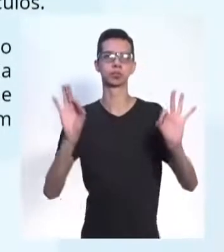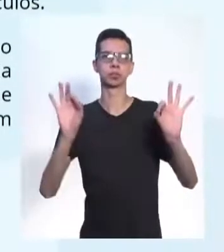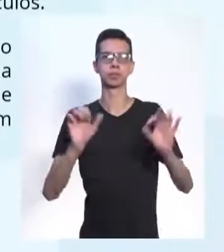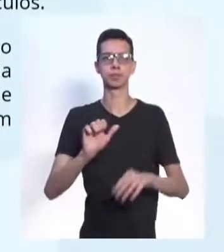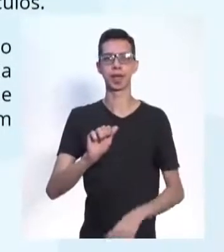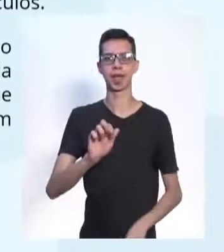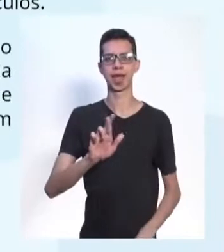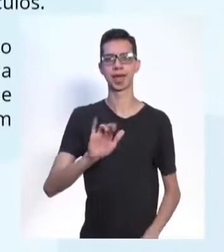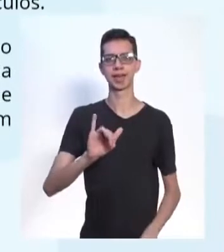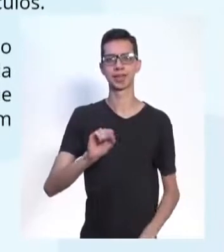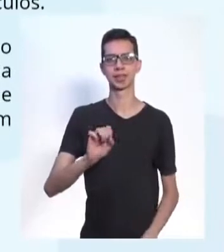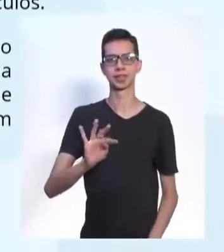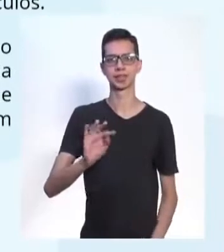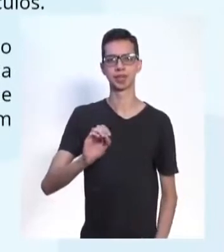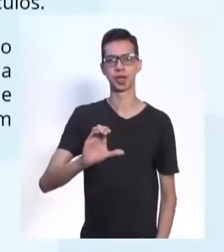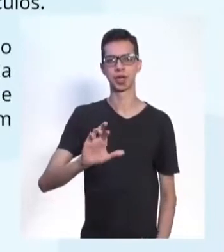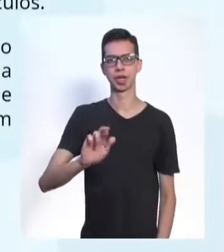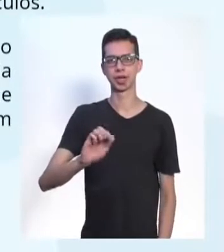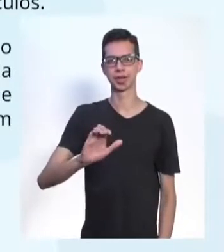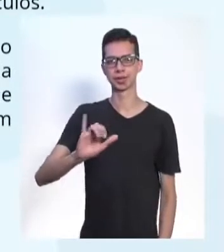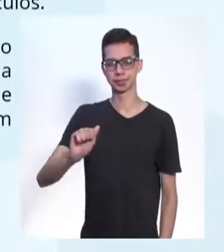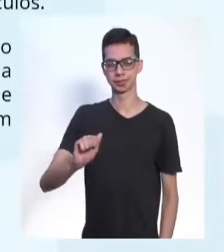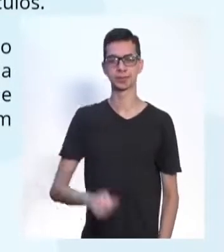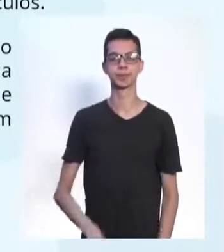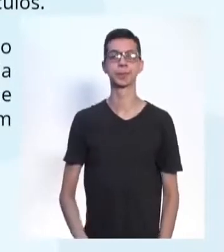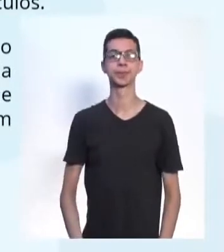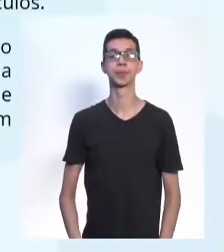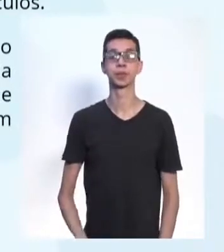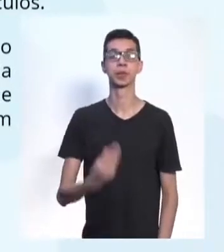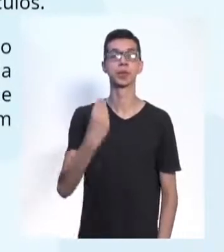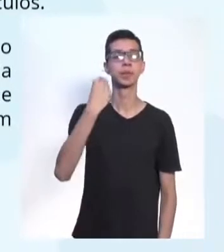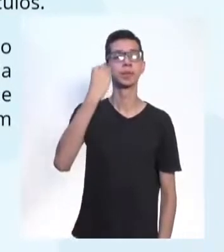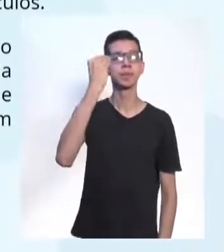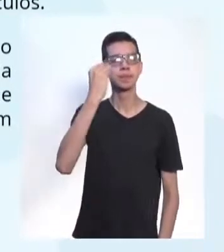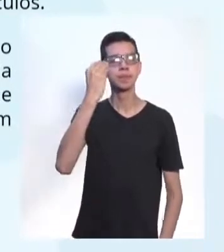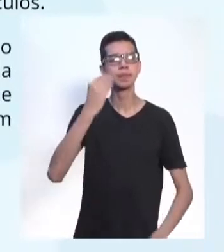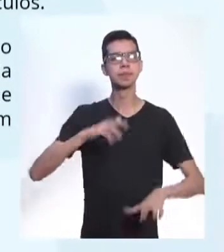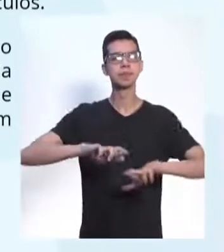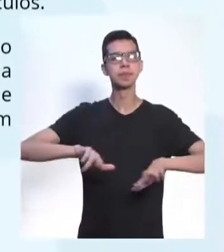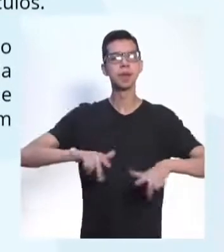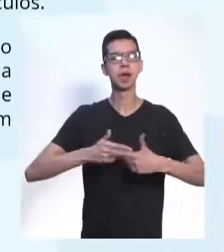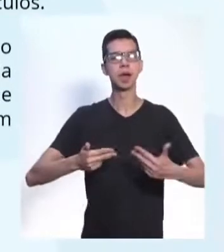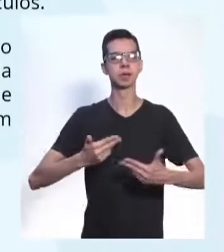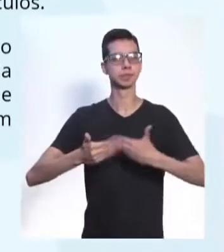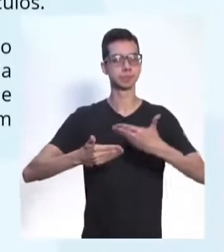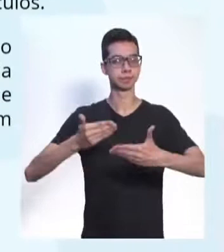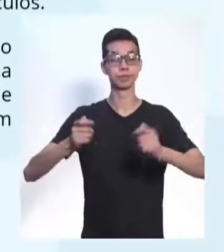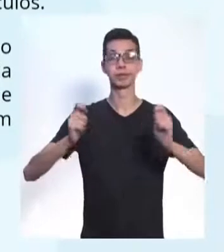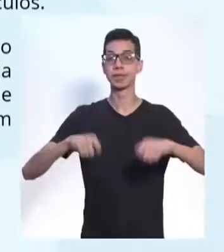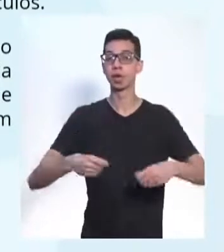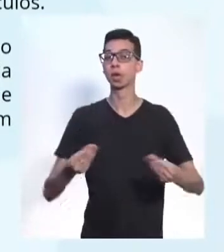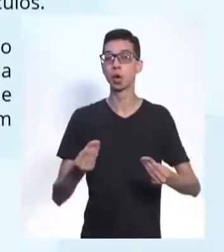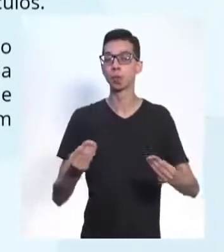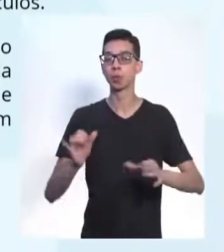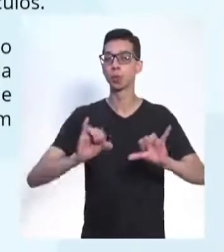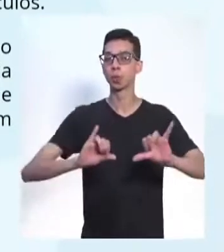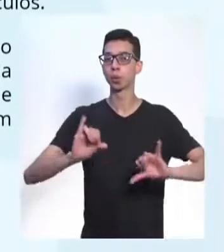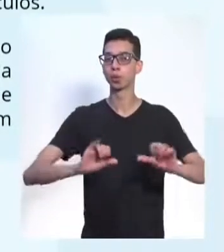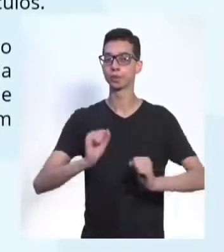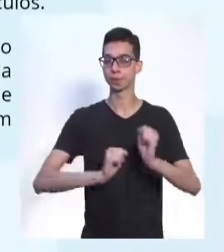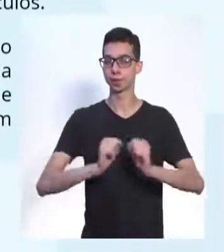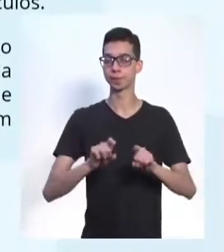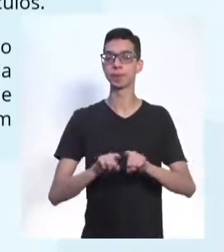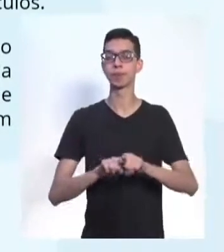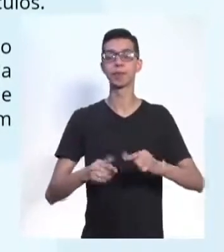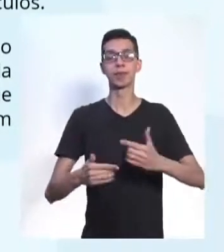popularização dos produtos cosméticos e a evolução no processo de maquiagem só foi possível com a indústria química e a modernização das cidades. Isso